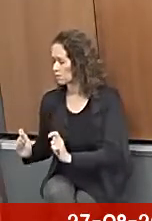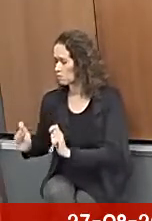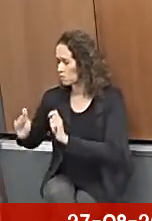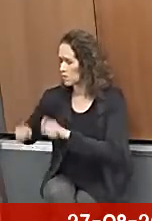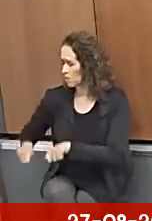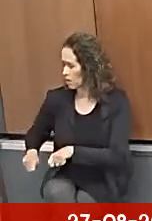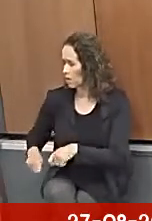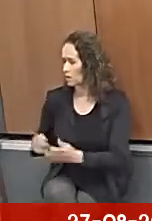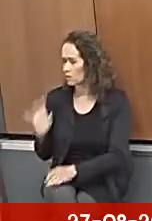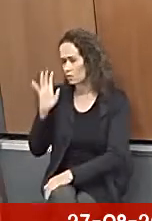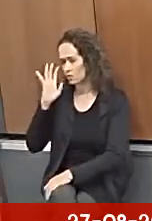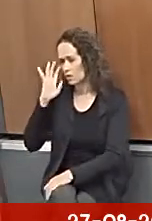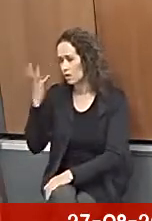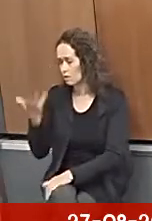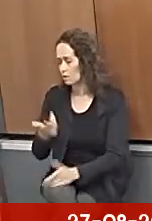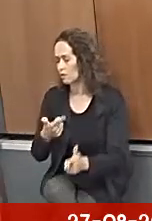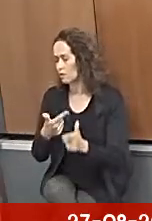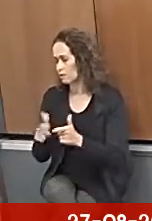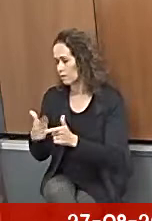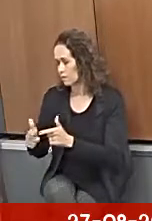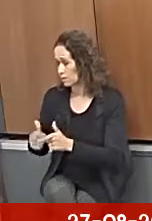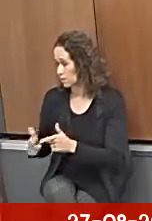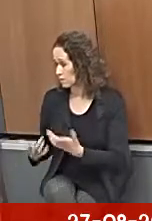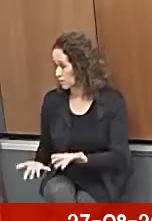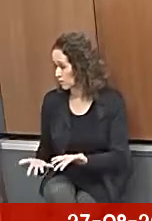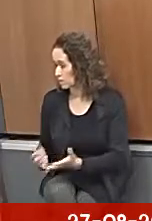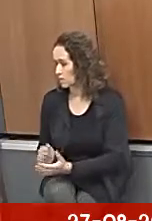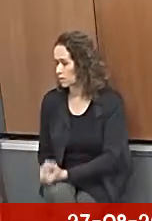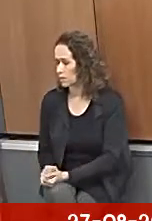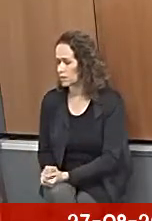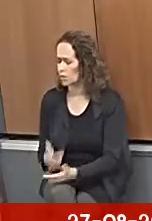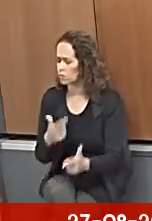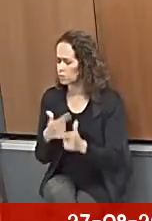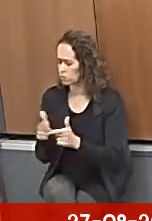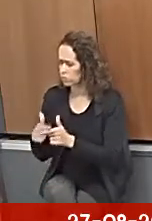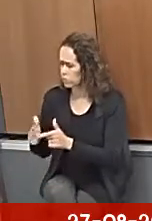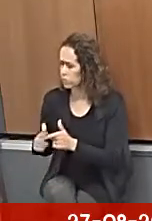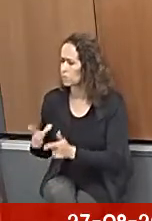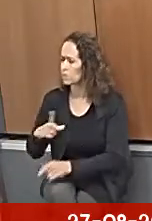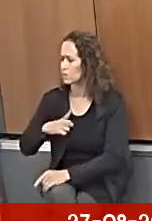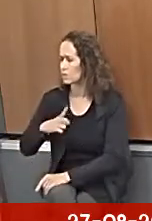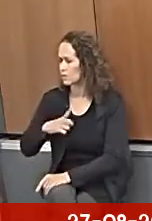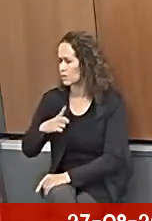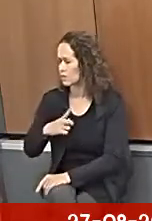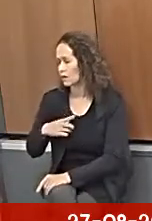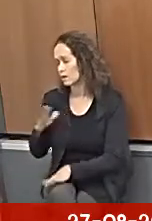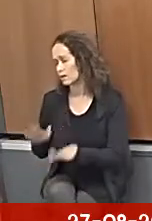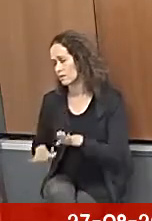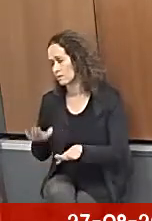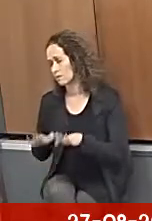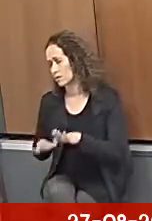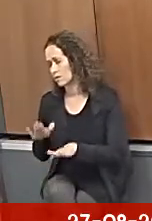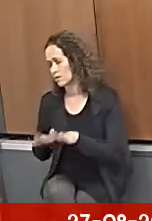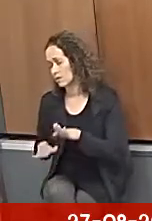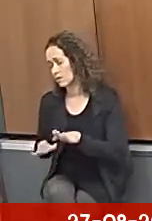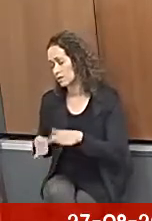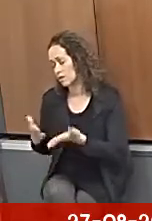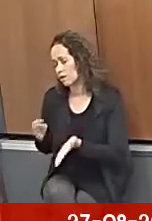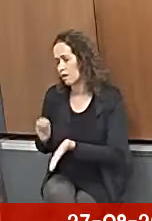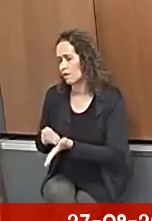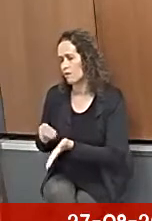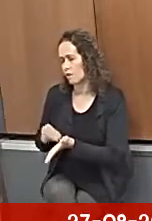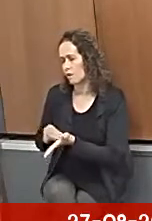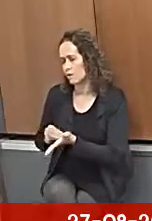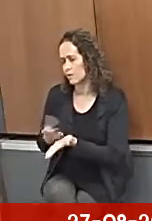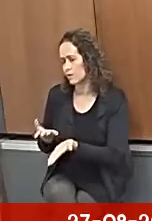tomar várias providências né equacionar vários problemas que existe talvez até pelo não conhecimento do